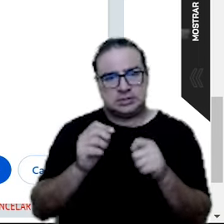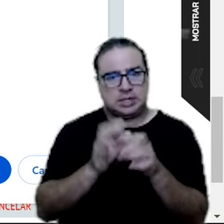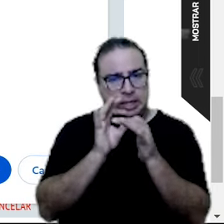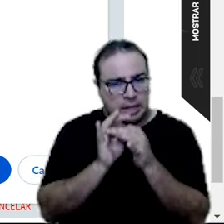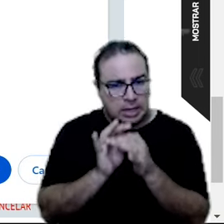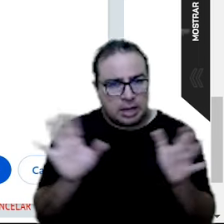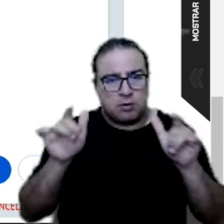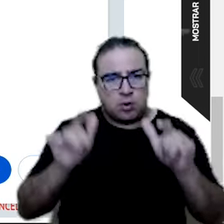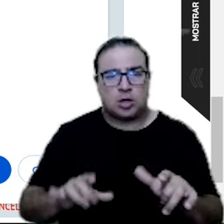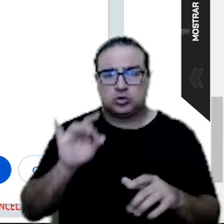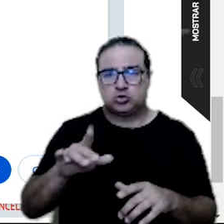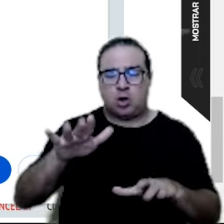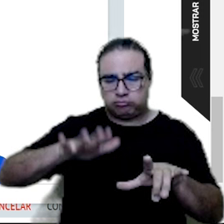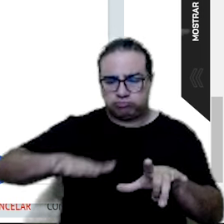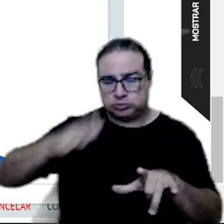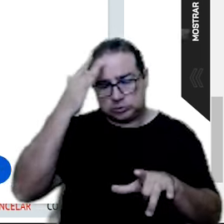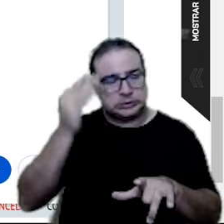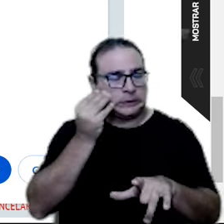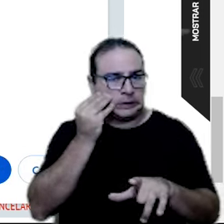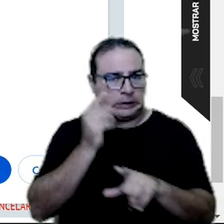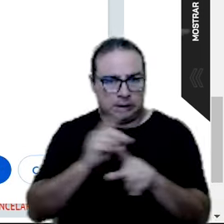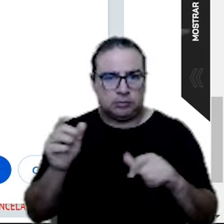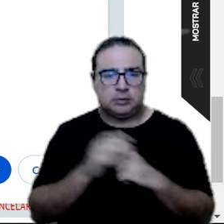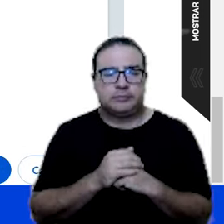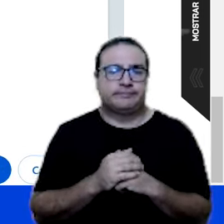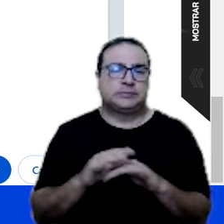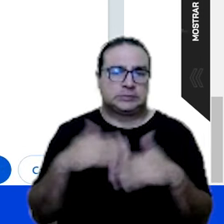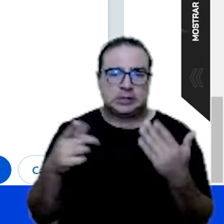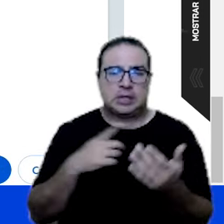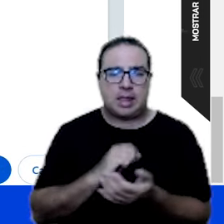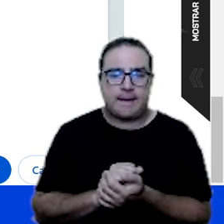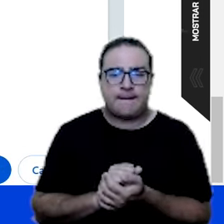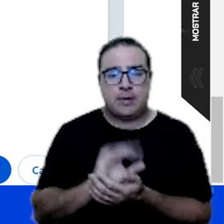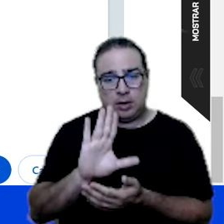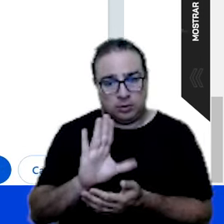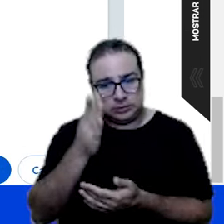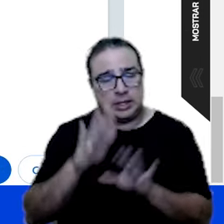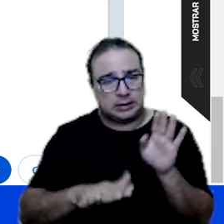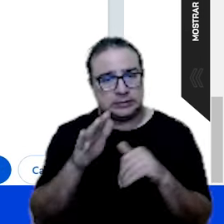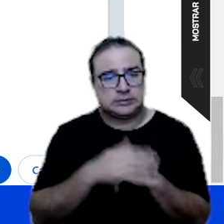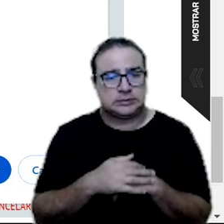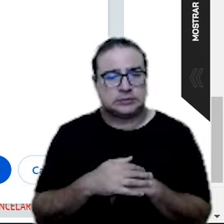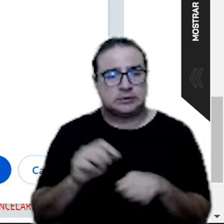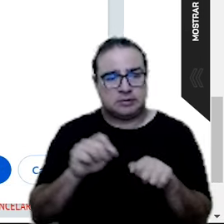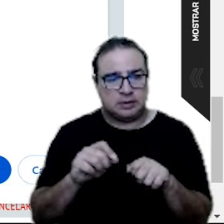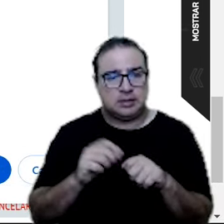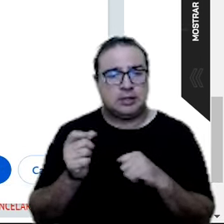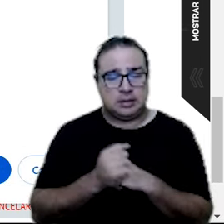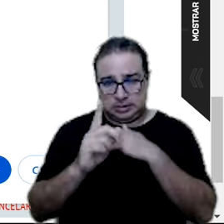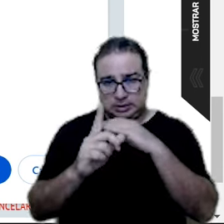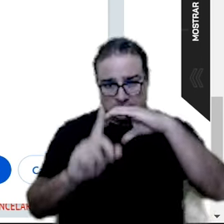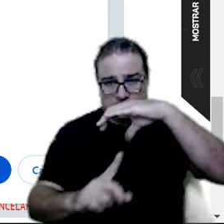vão deixar disponível um ambiente só para o pessoal ficar testando né então tem esse tipo de situação que às vezes quando a